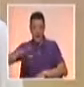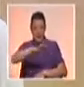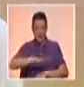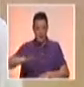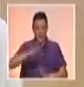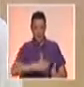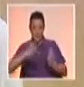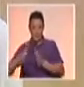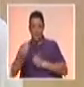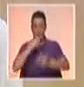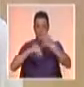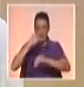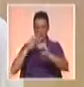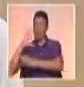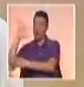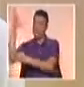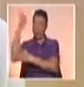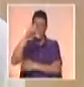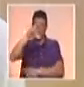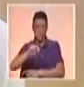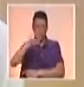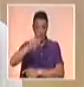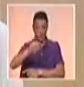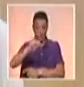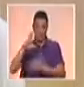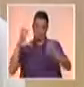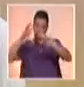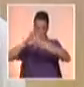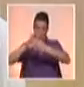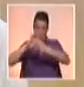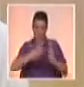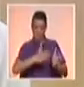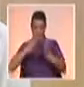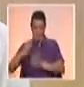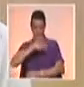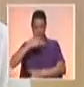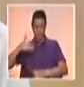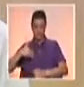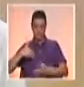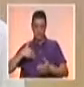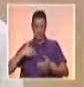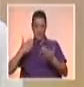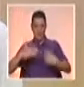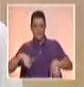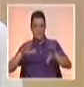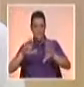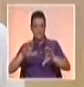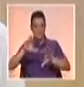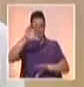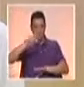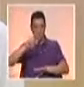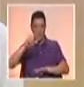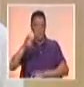a parte alimentar, a parte do ambiente. Portanto, uma parte muito ligada à saúde, mas a montante.